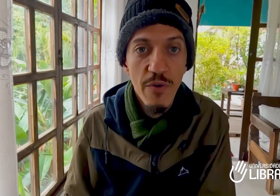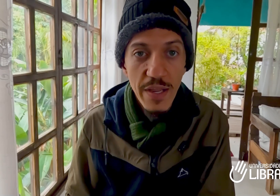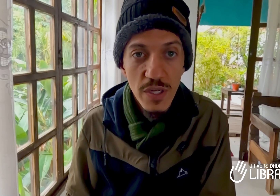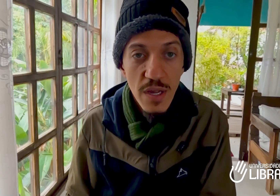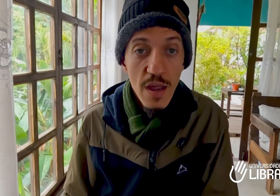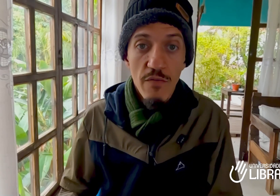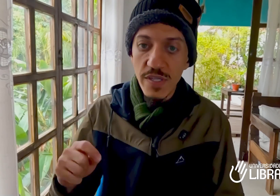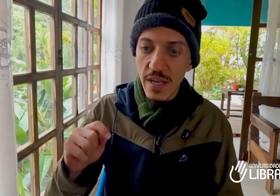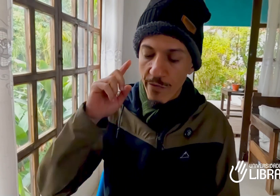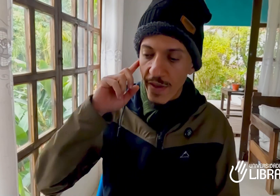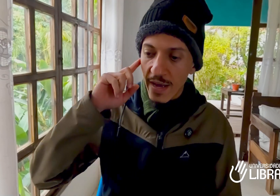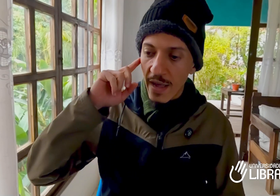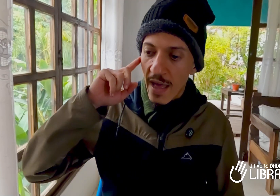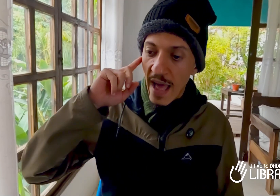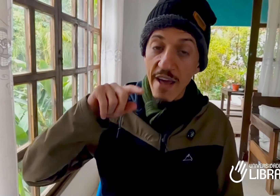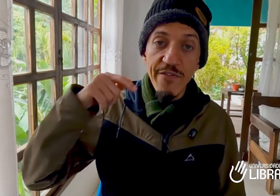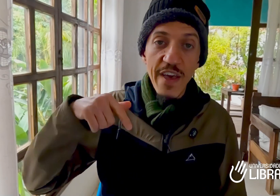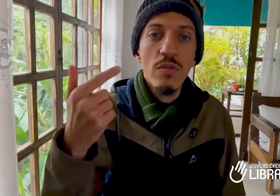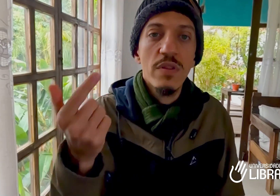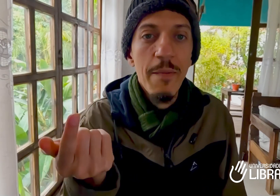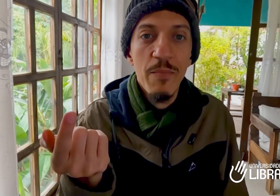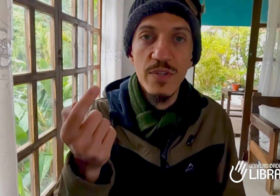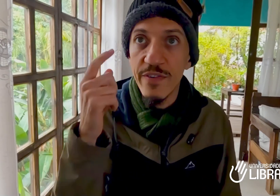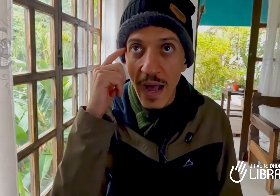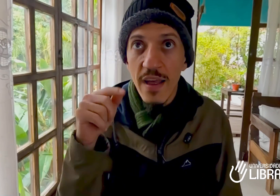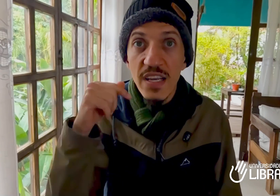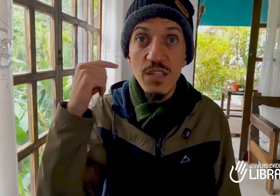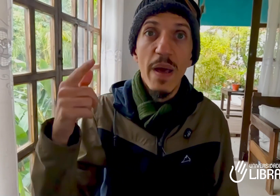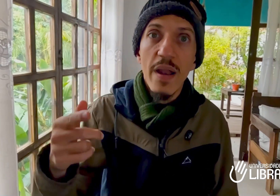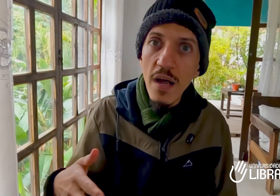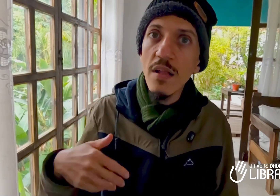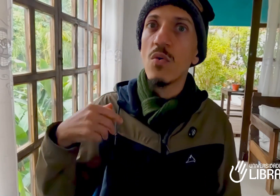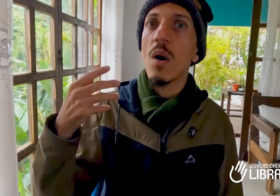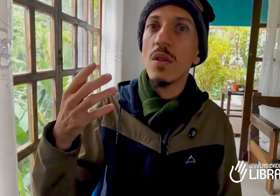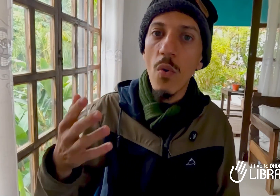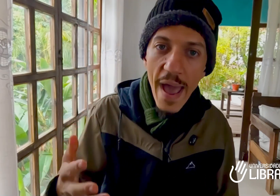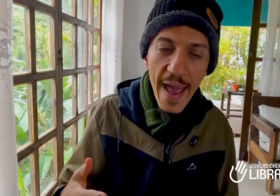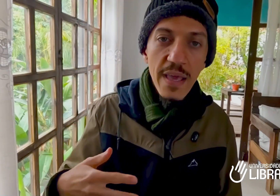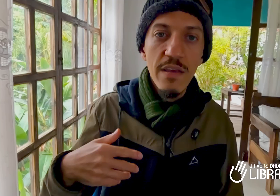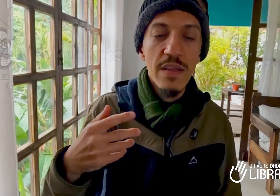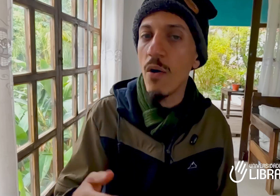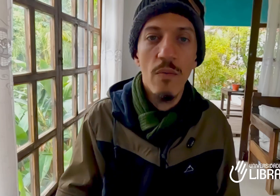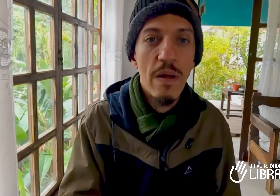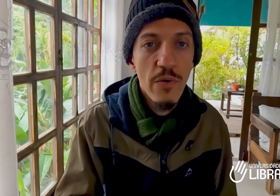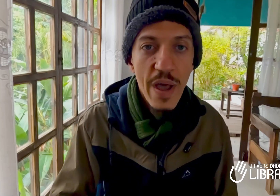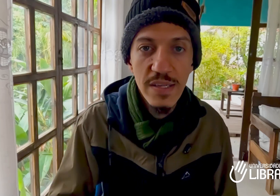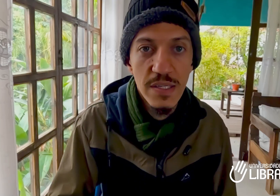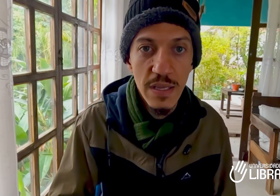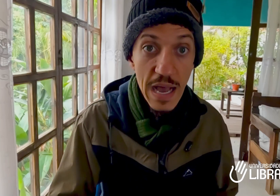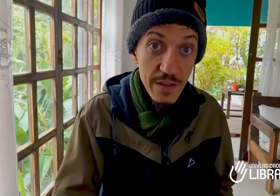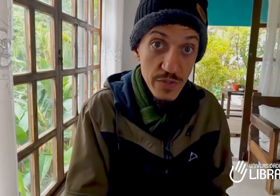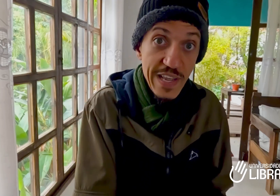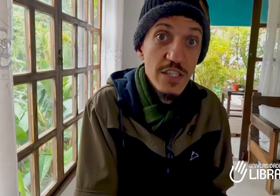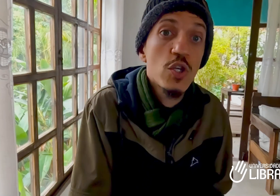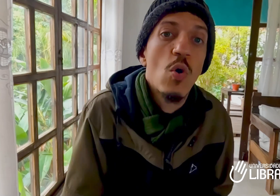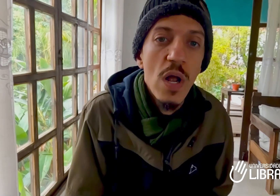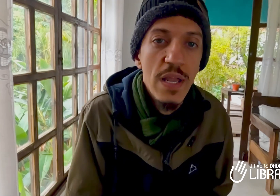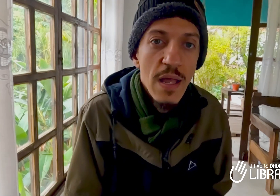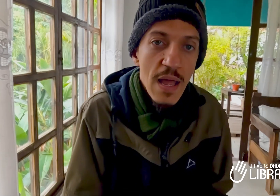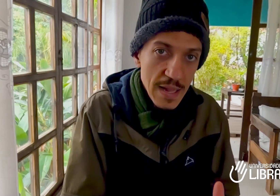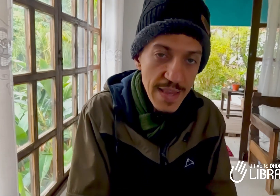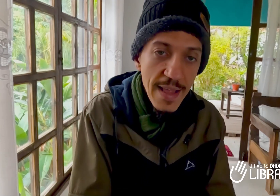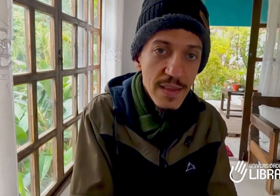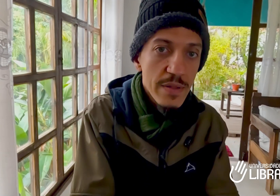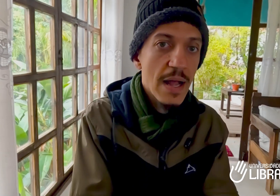estar fluente. Você não fica refém do tempo, de ficar esperando quando é que... Não, não é assim. Aqui você